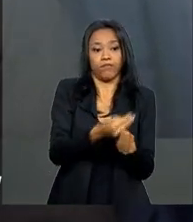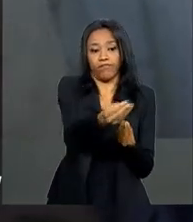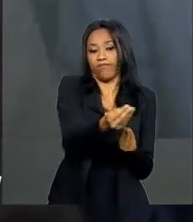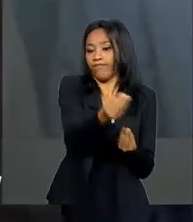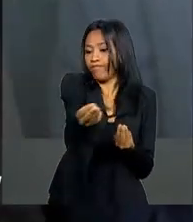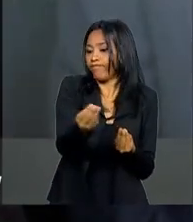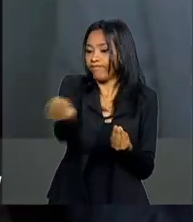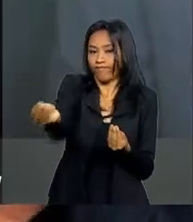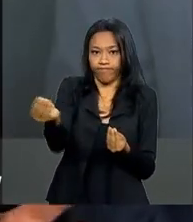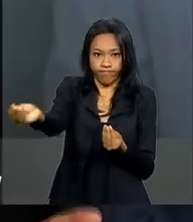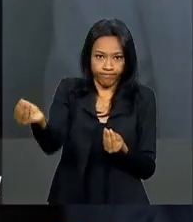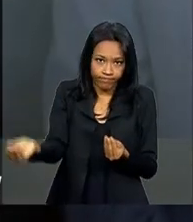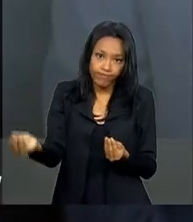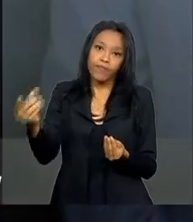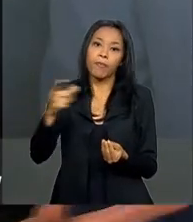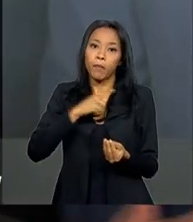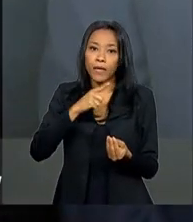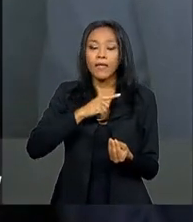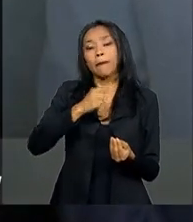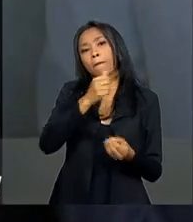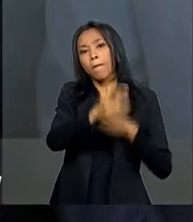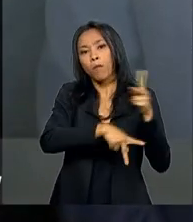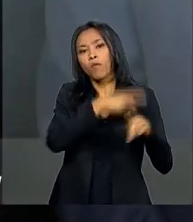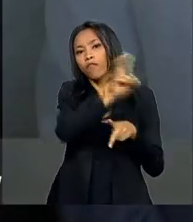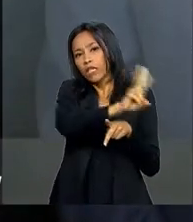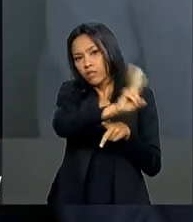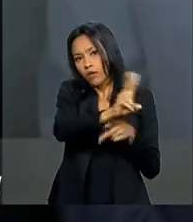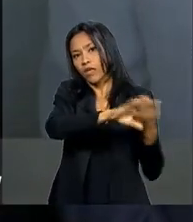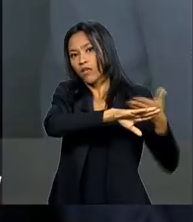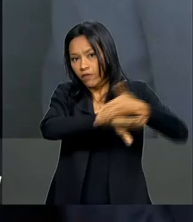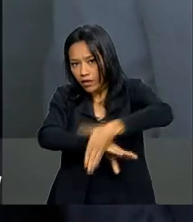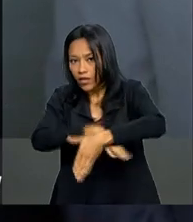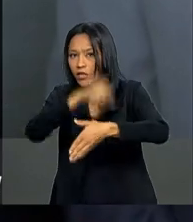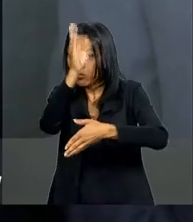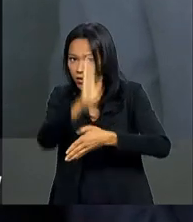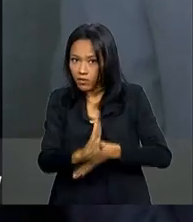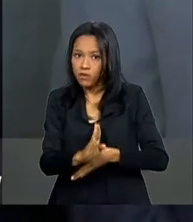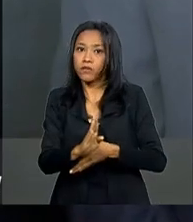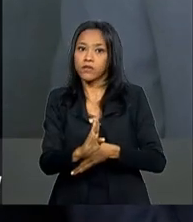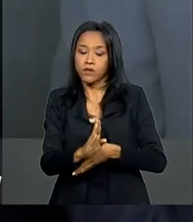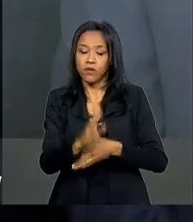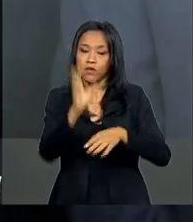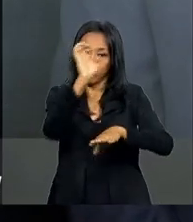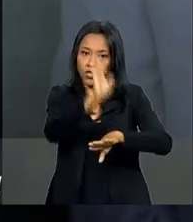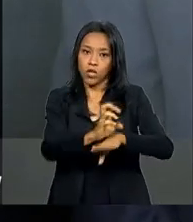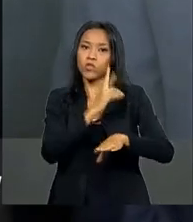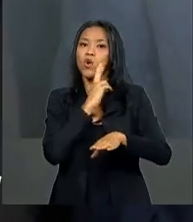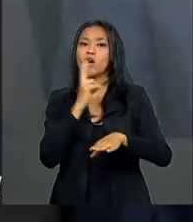primeiro é que há venezuelanos que vêm ao Brasil, a Roraima,